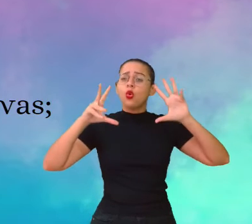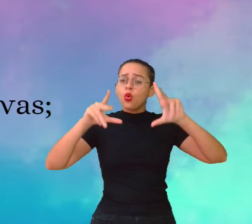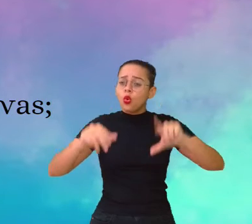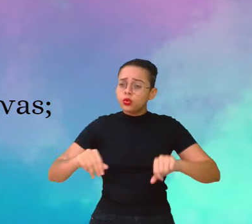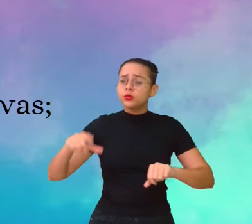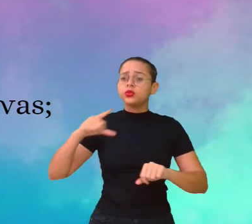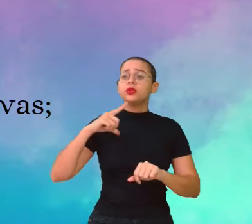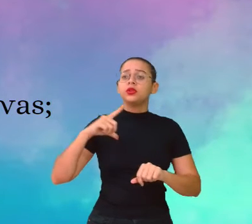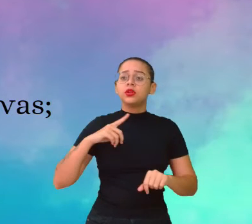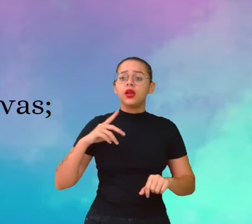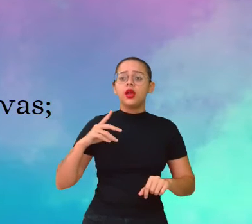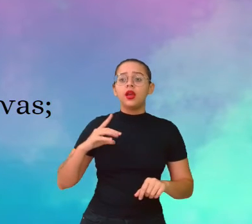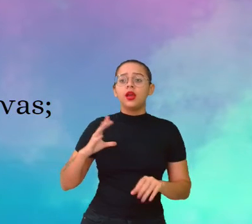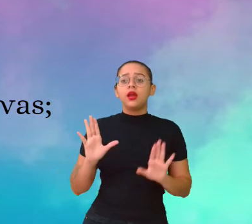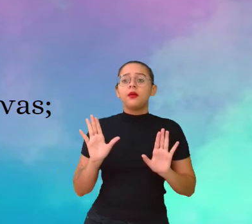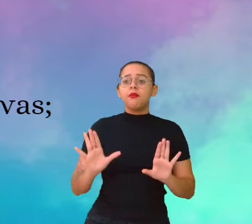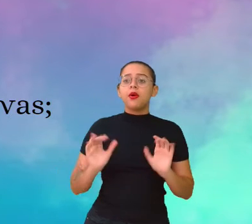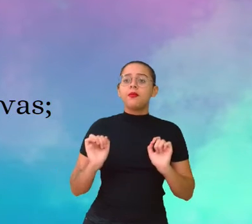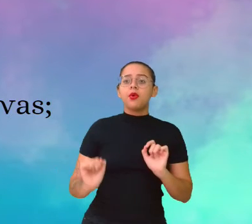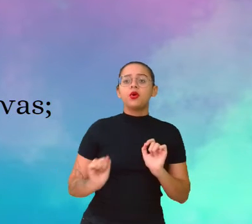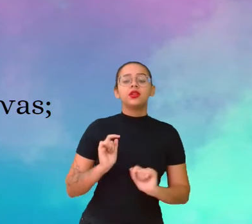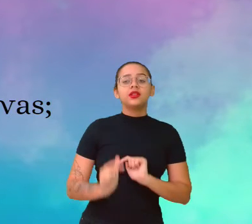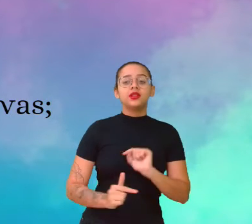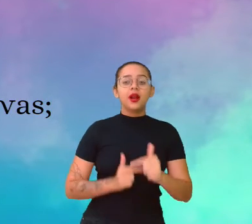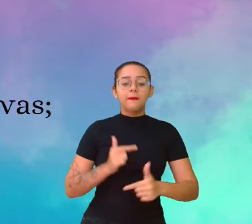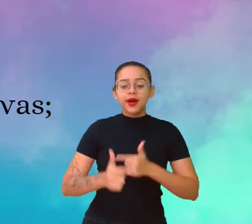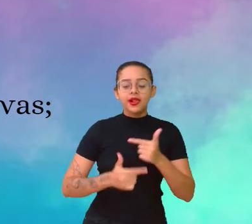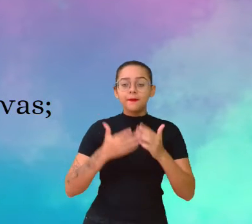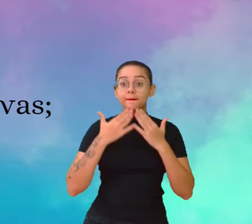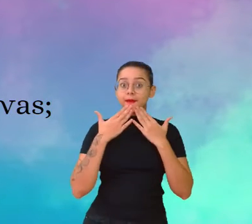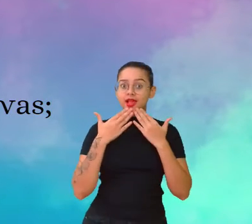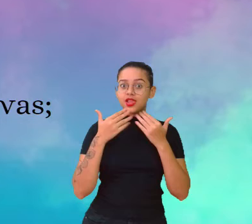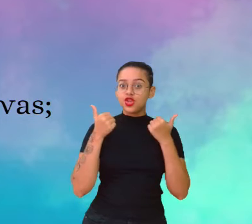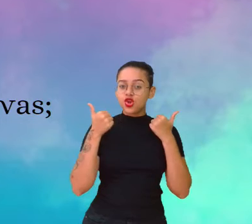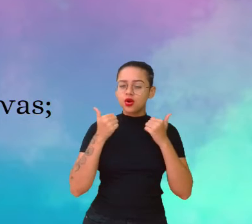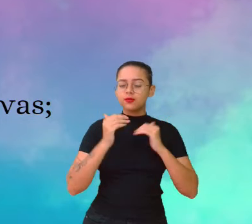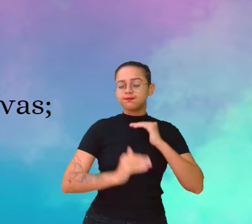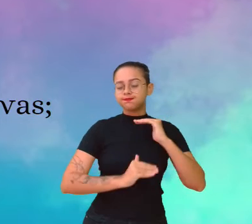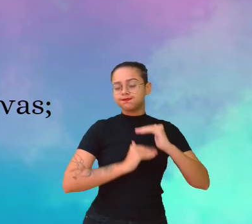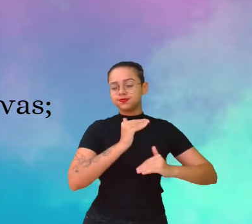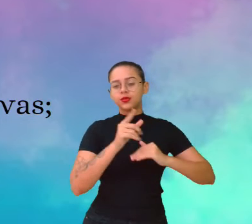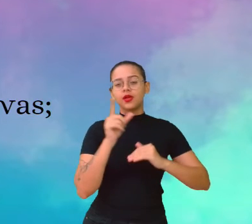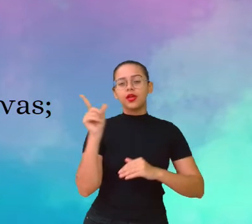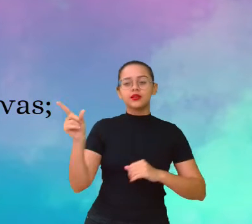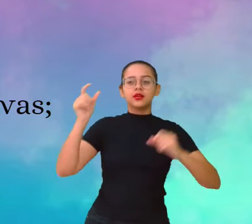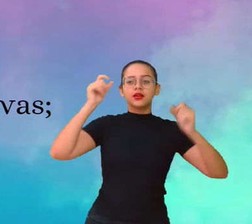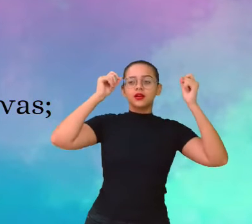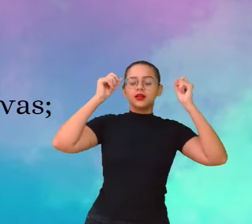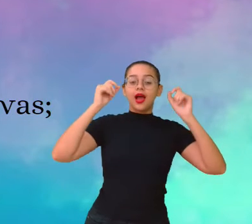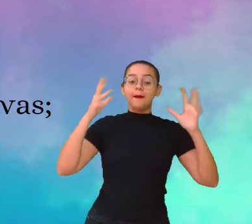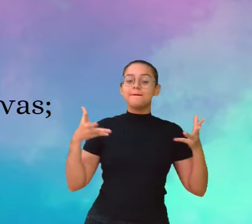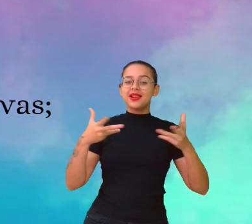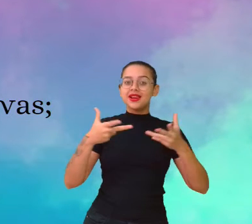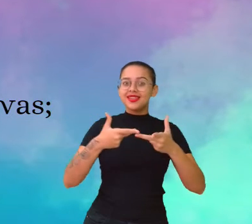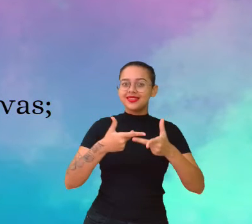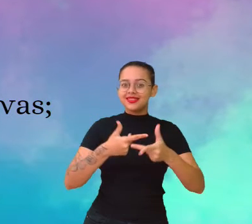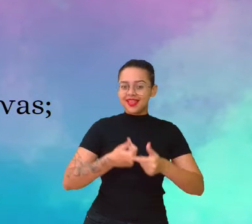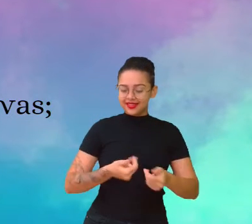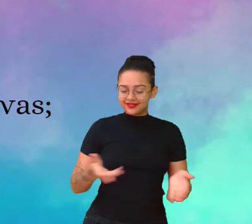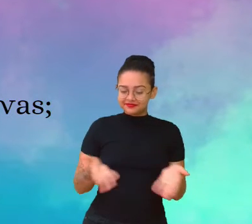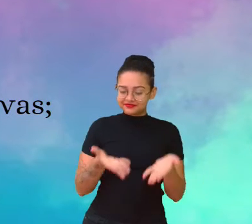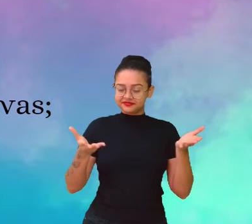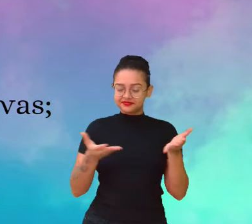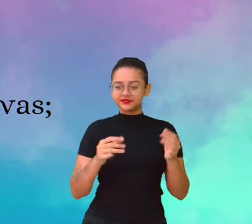a gente pode o quê? Pode trabalhar, pode melhorar essa habilidade, né?